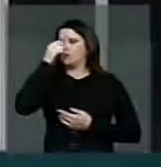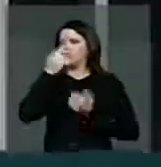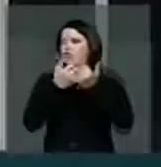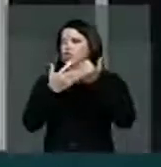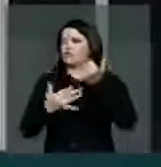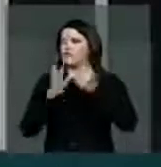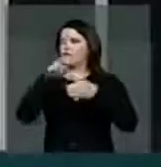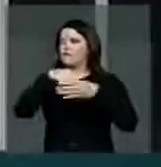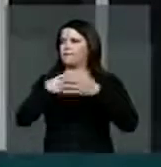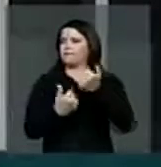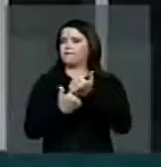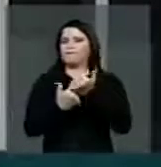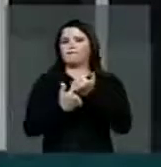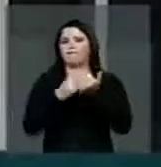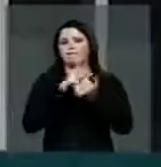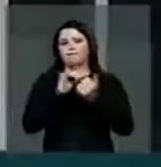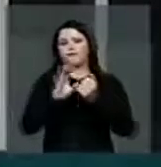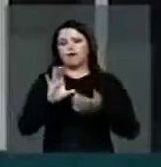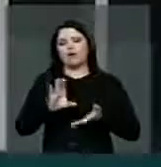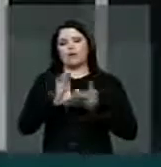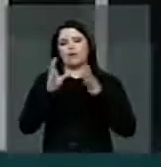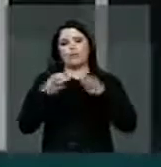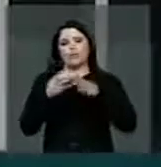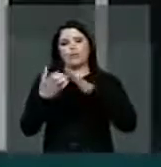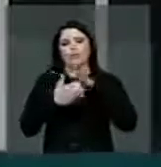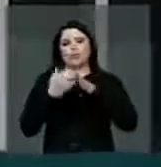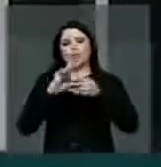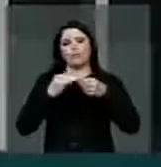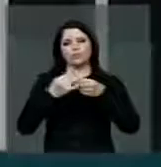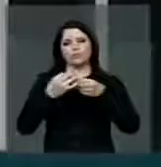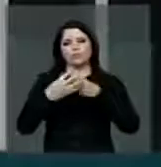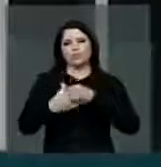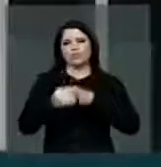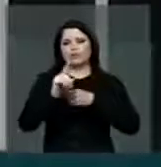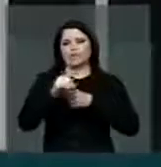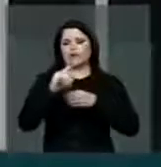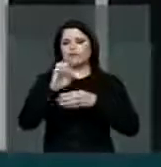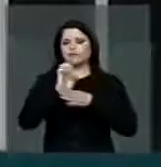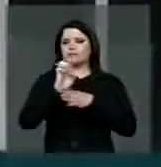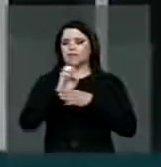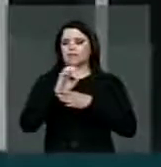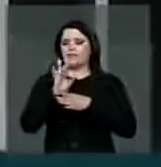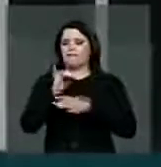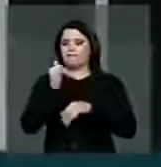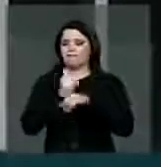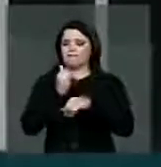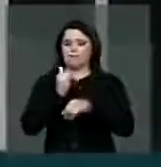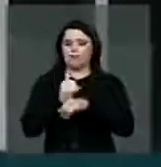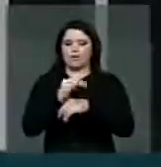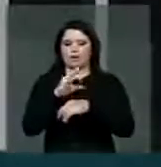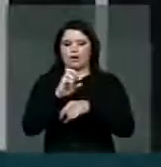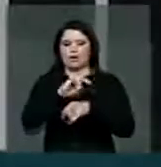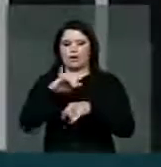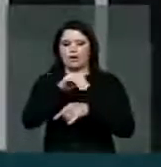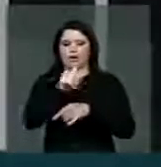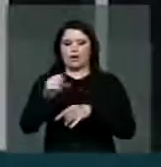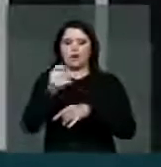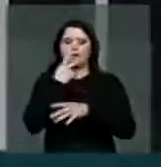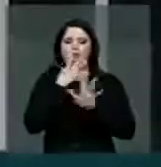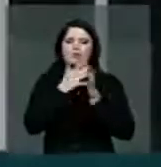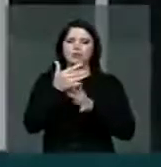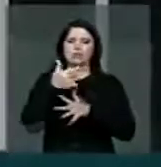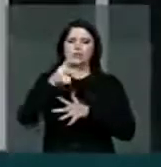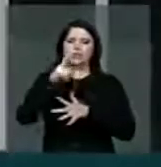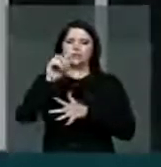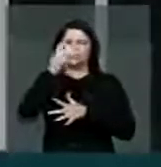diretoria que irá presidir o consórcio dos municípios da Estrada de Ferro Carajás, o Comifec. Cerca de 250